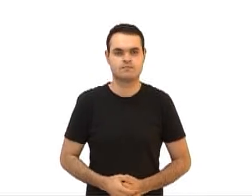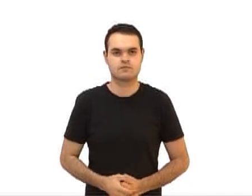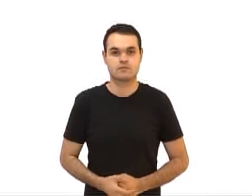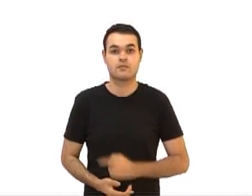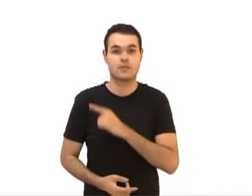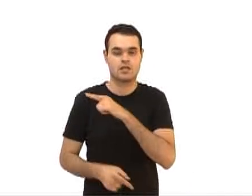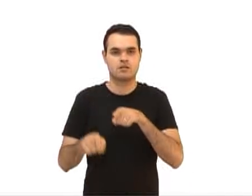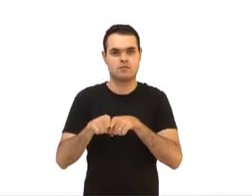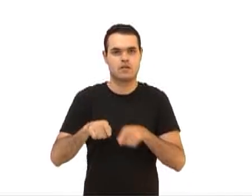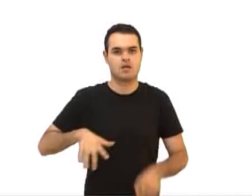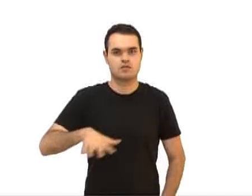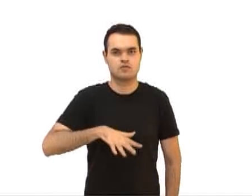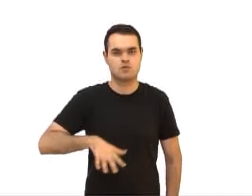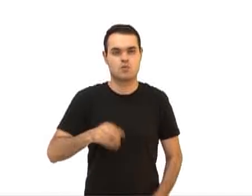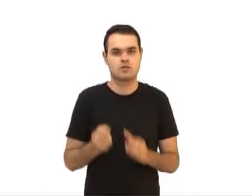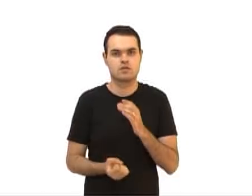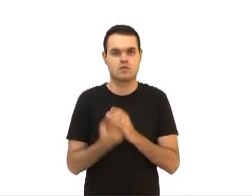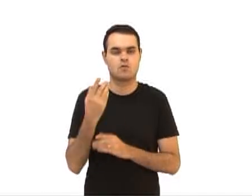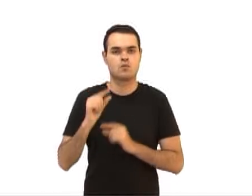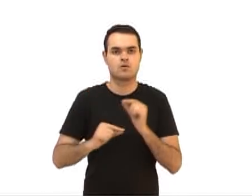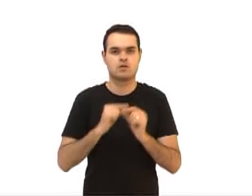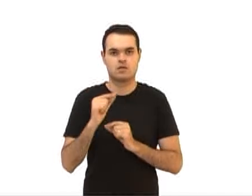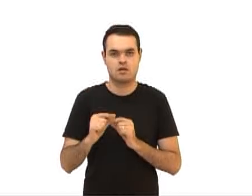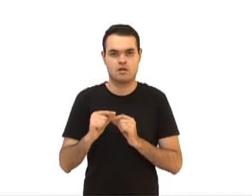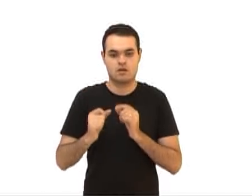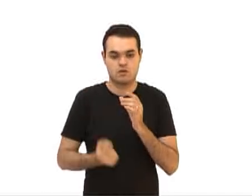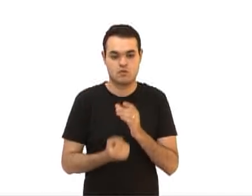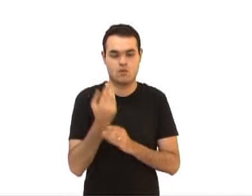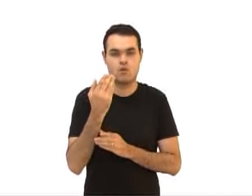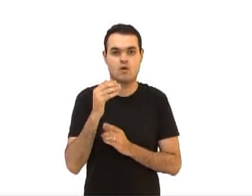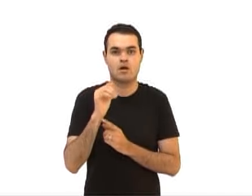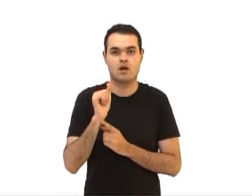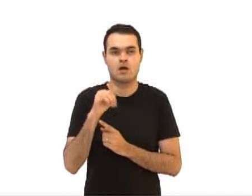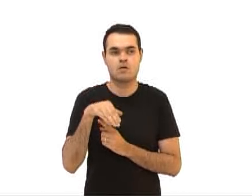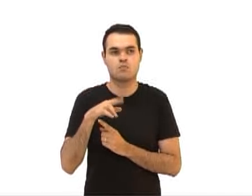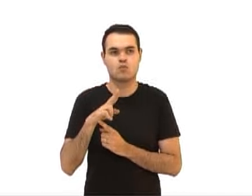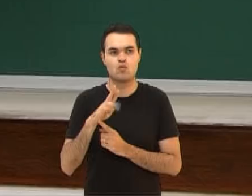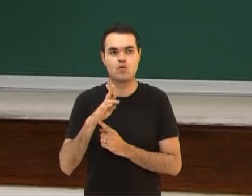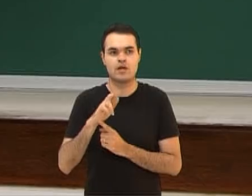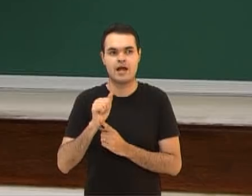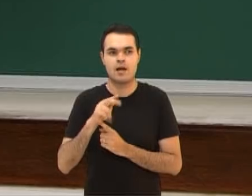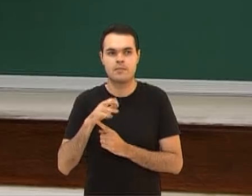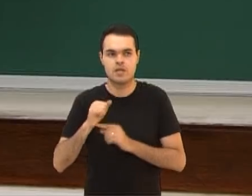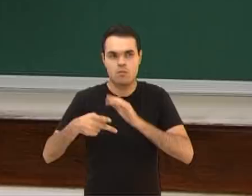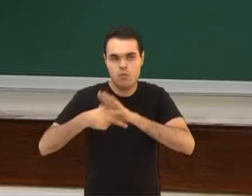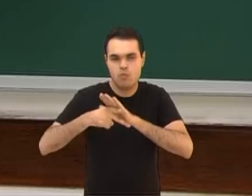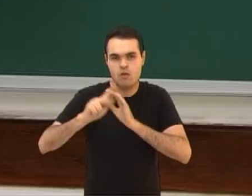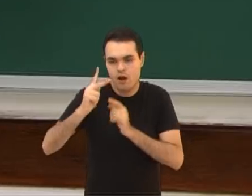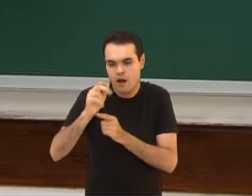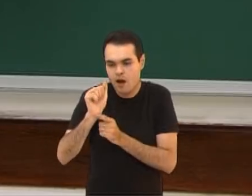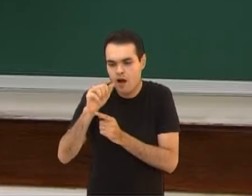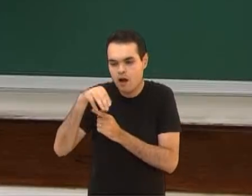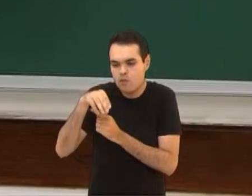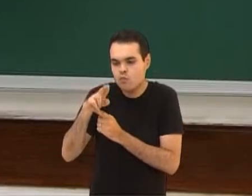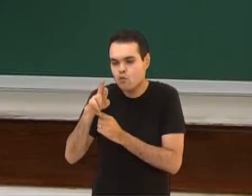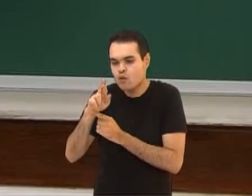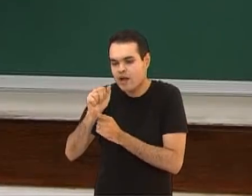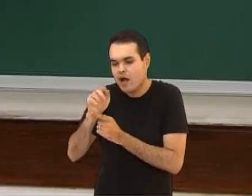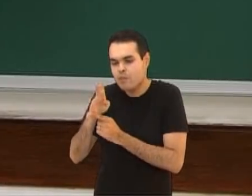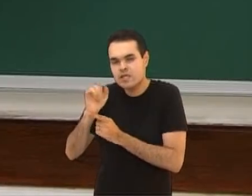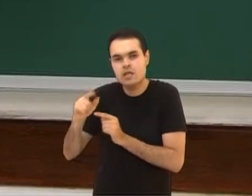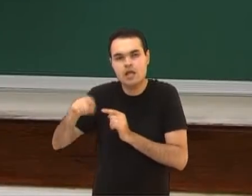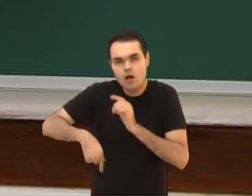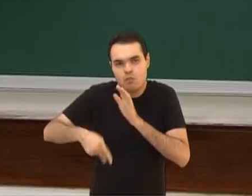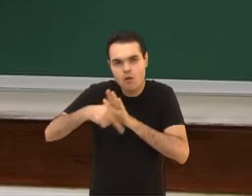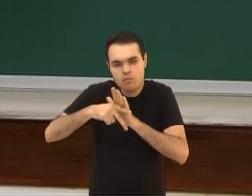Ela também criou, pessoal, o Código de Hammurabi, que foi o primeiro código civil, né? Olha só, um código civil lá antes